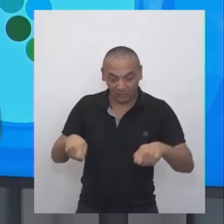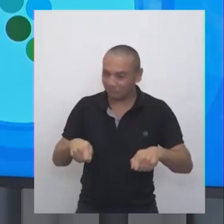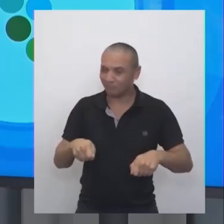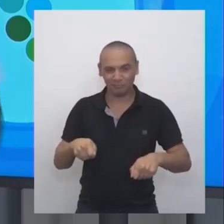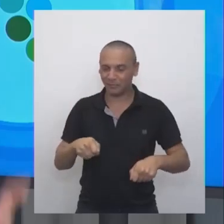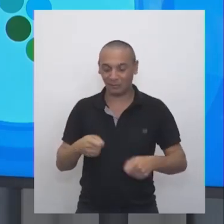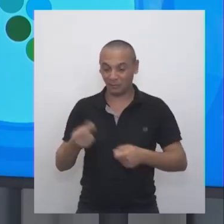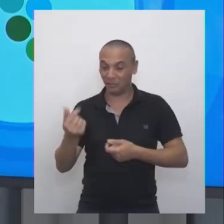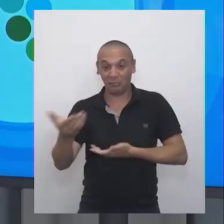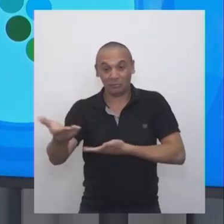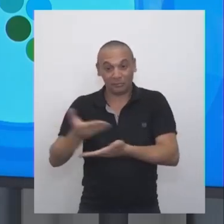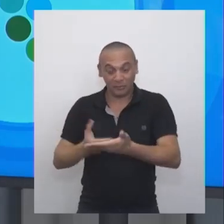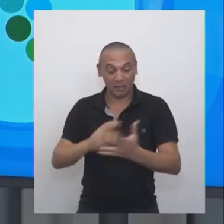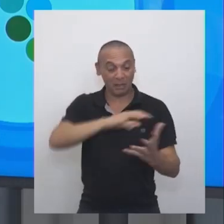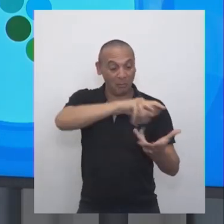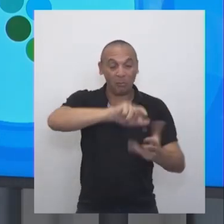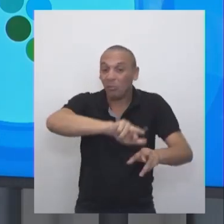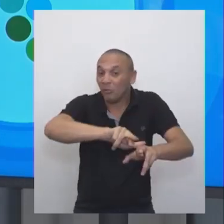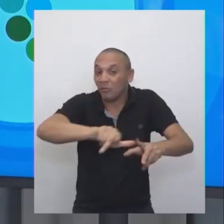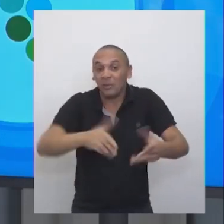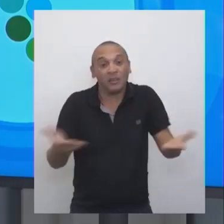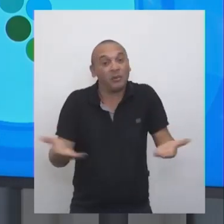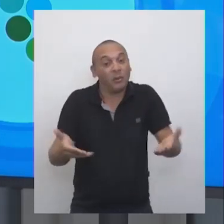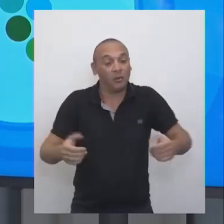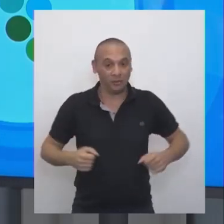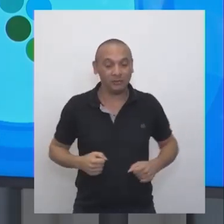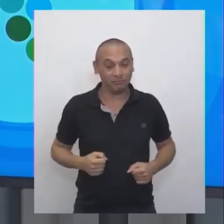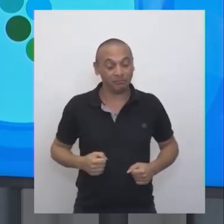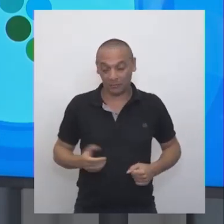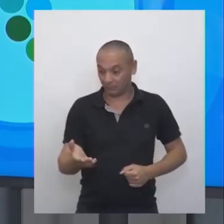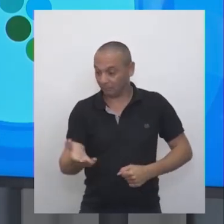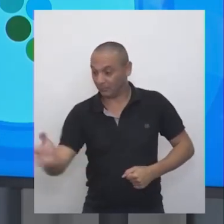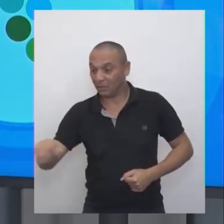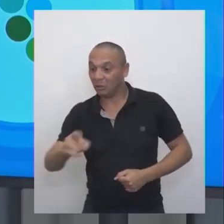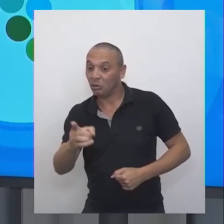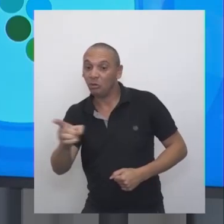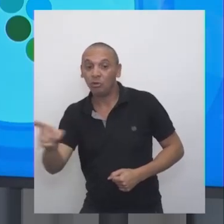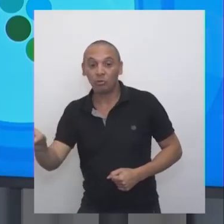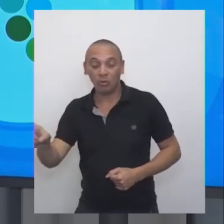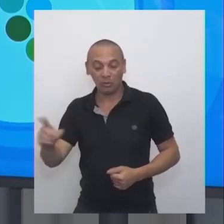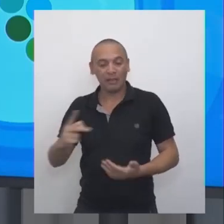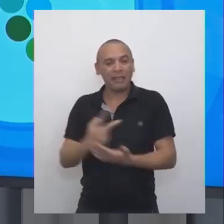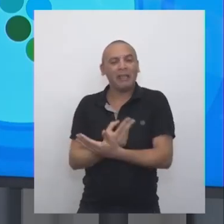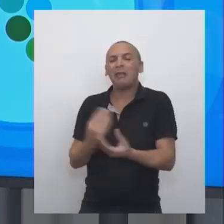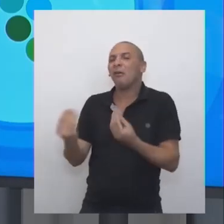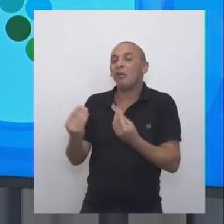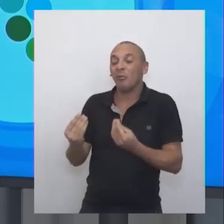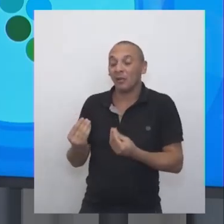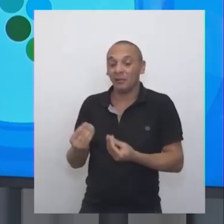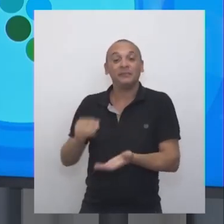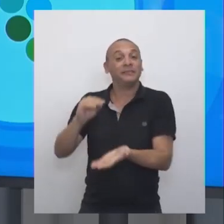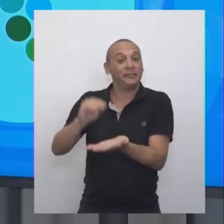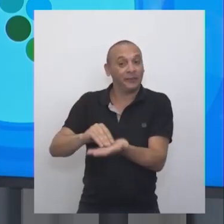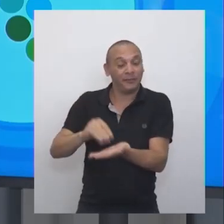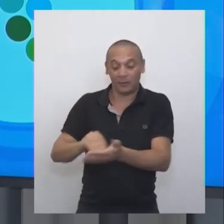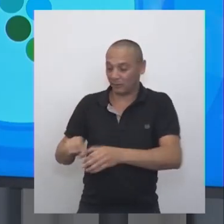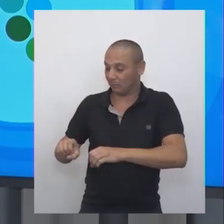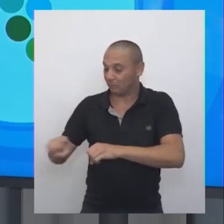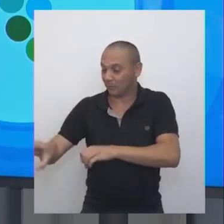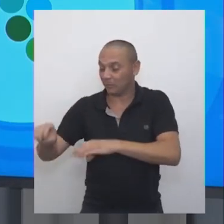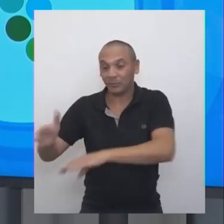O mundo é diferente, da ponte para cá. E na realidade do seu João, o erro começa na baixa capacitação da